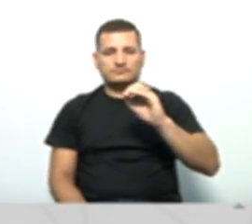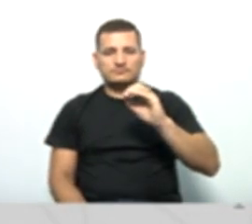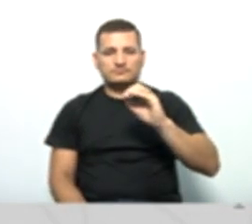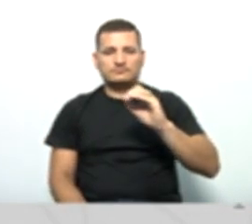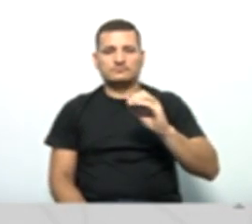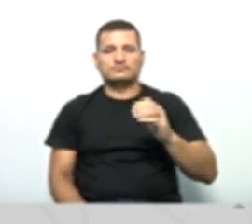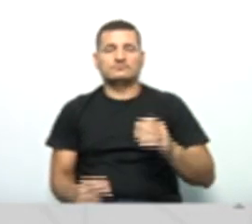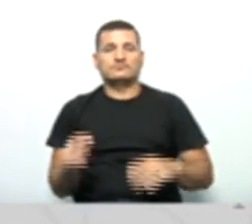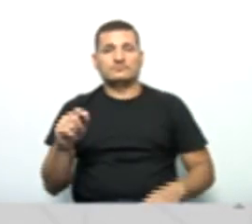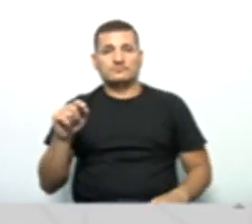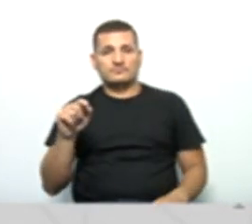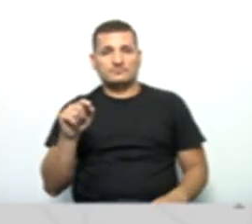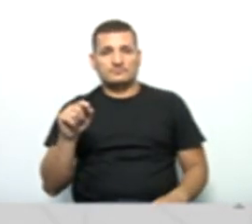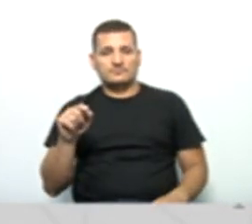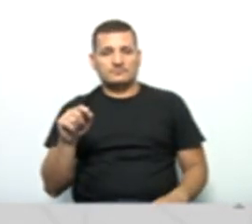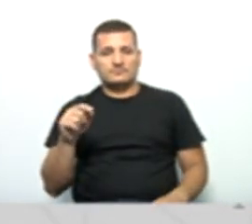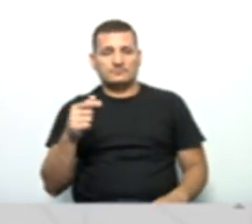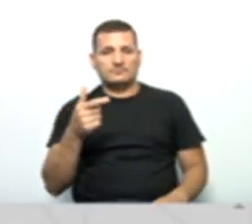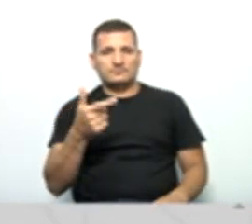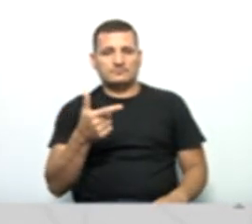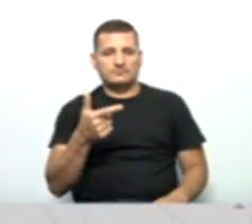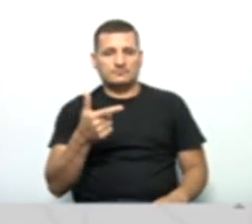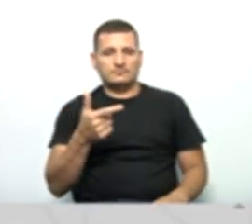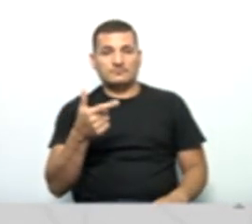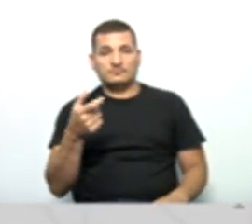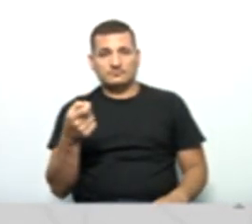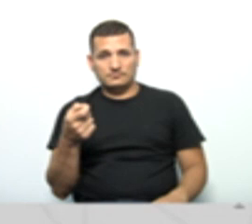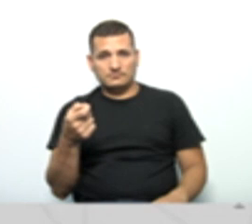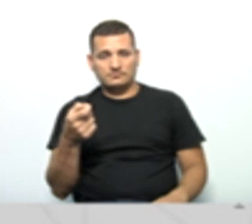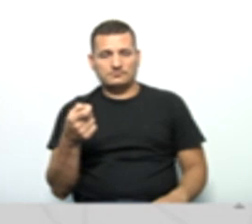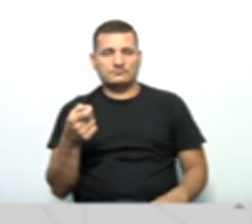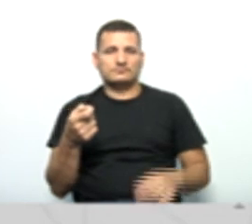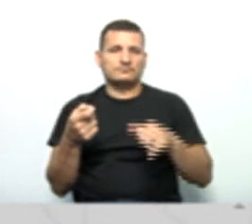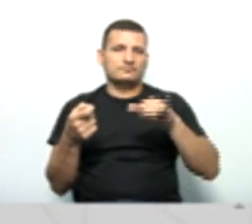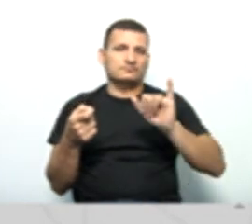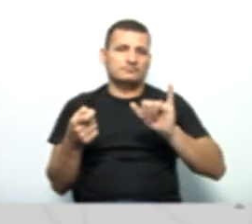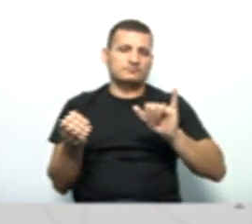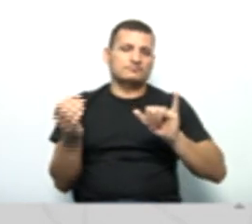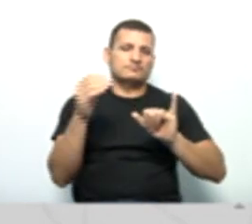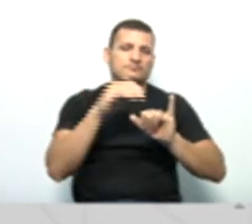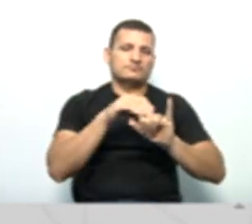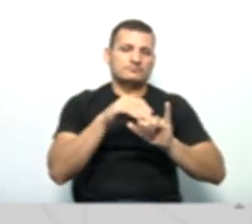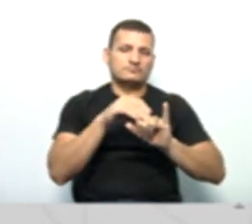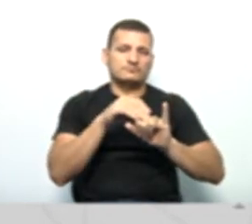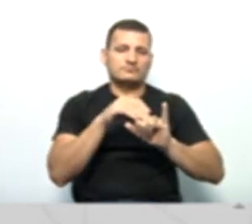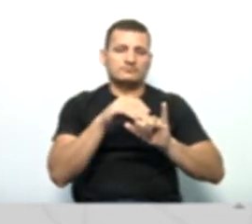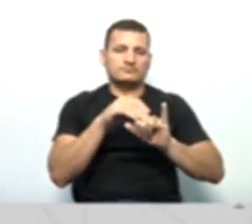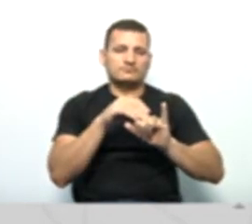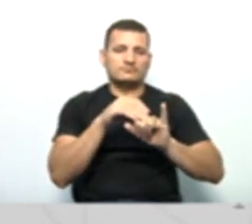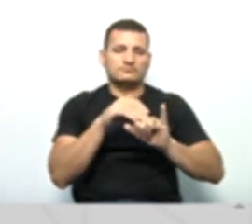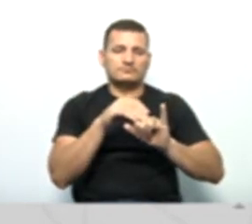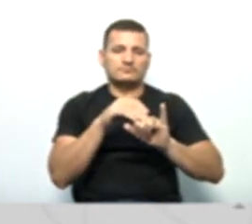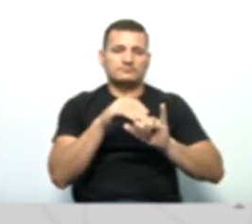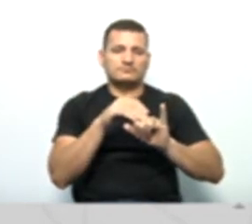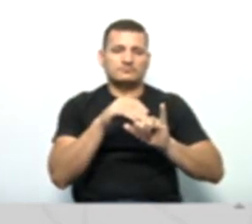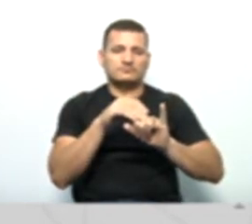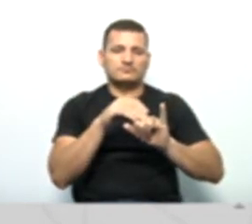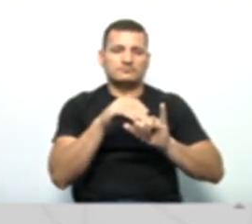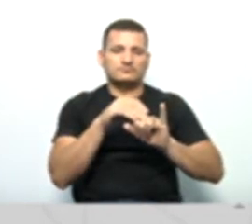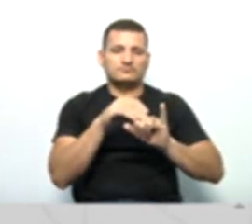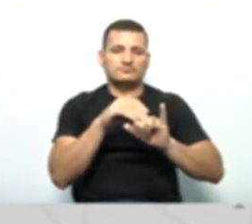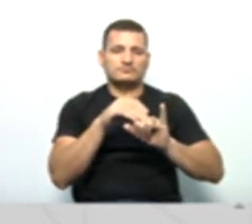20 eu estou colocando dentro de y. Tá vendo que o 10 está dentro de y, eu botei aqui representando